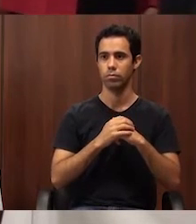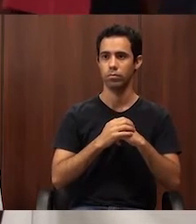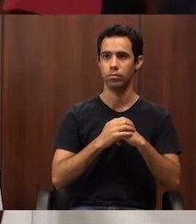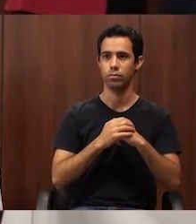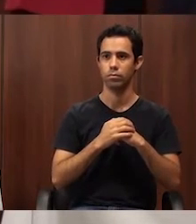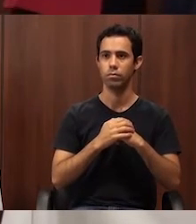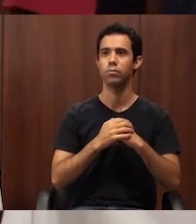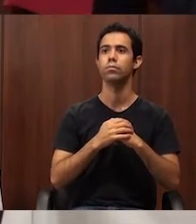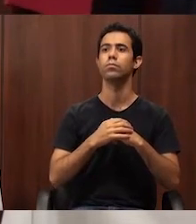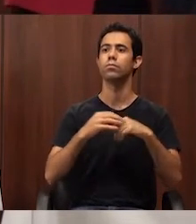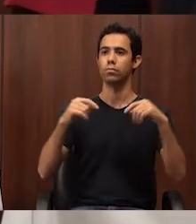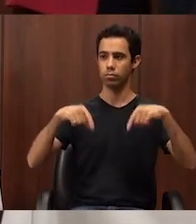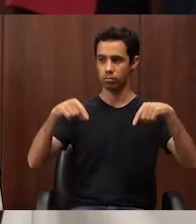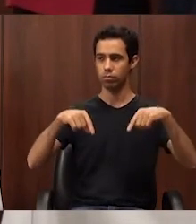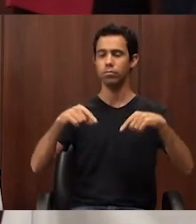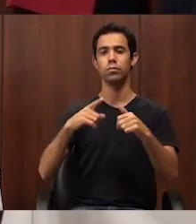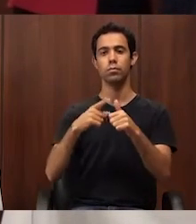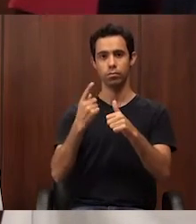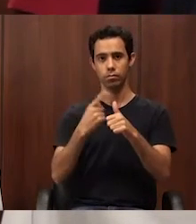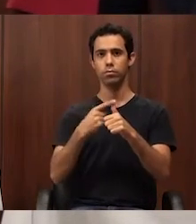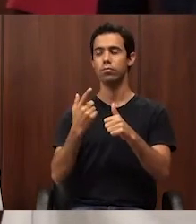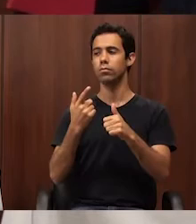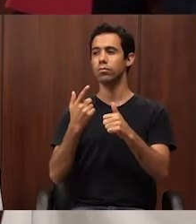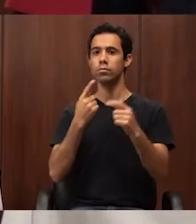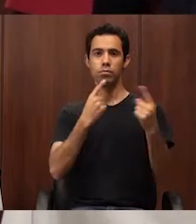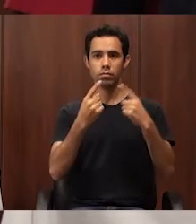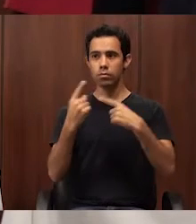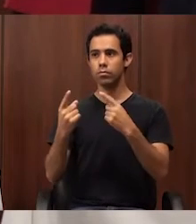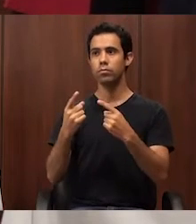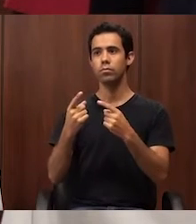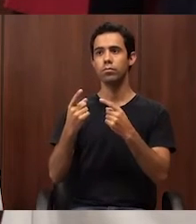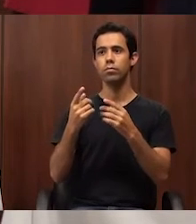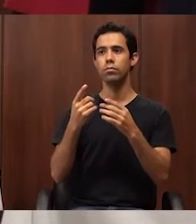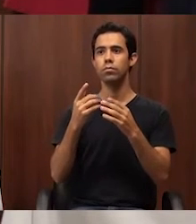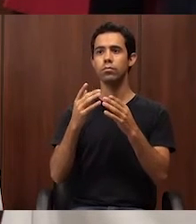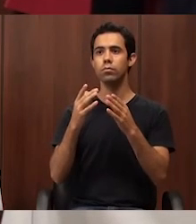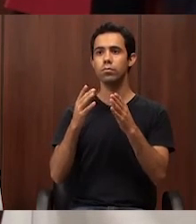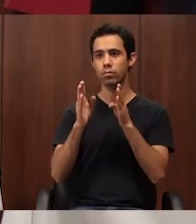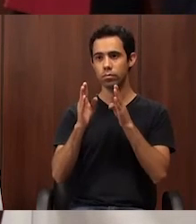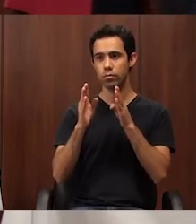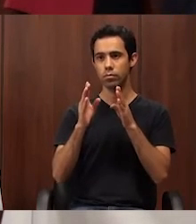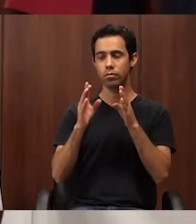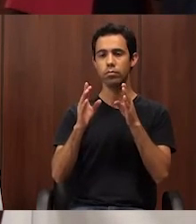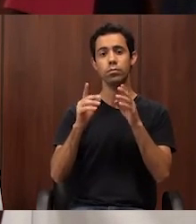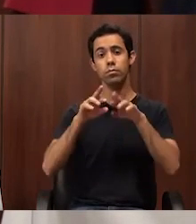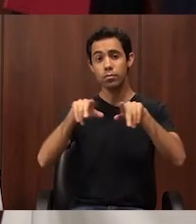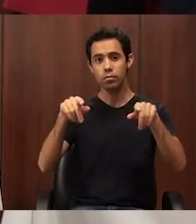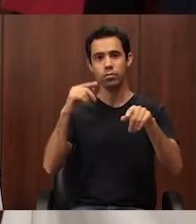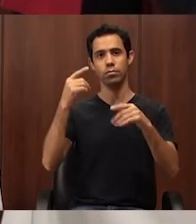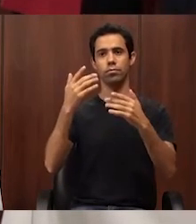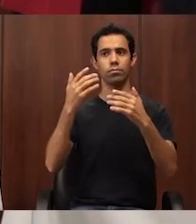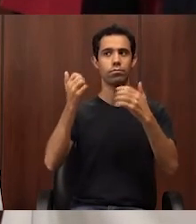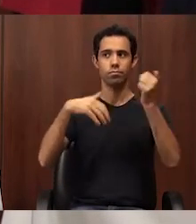Uma das primeiras reuniões que nós fizemos foi para que a gente pudesse buscar um canal, né, de tentativa de